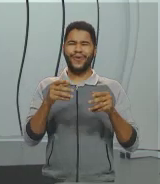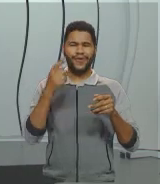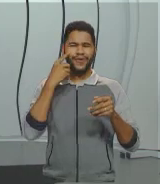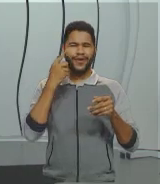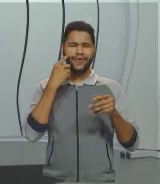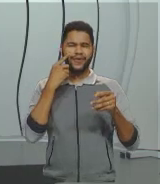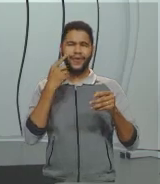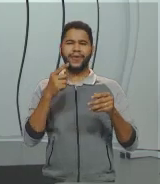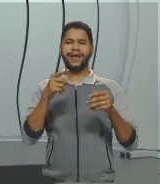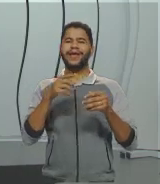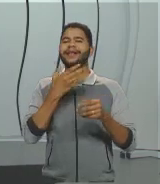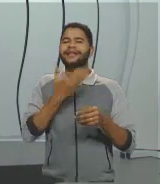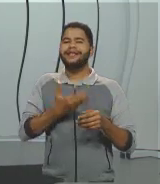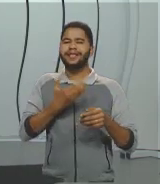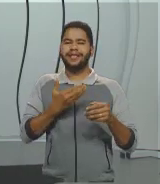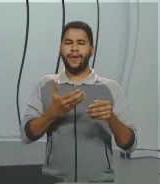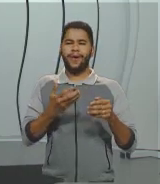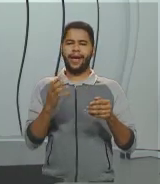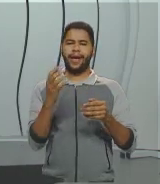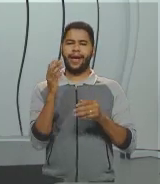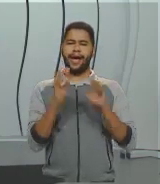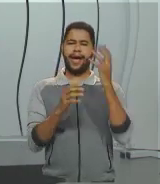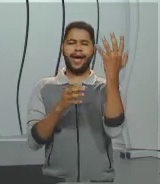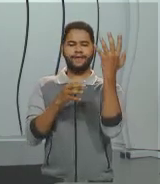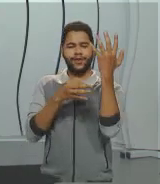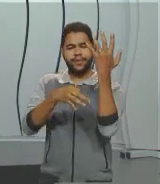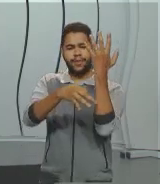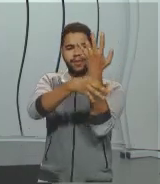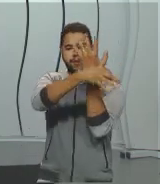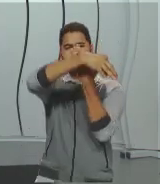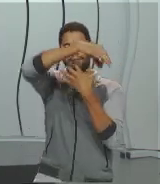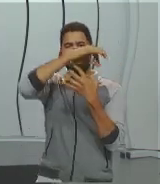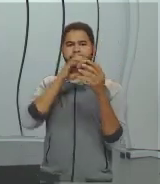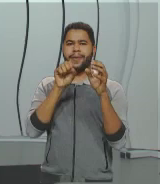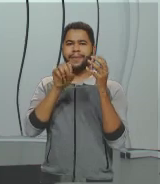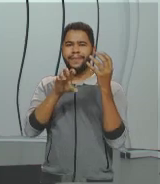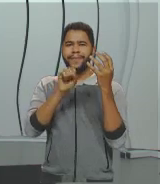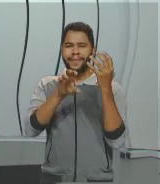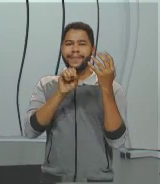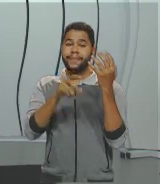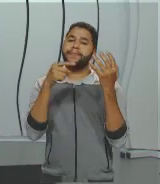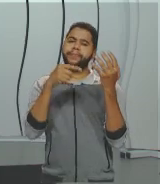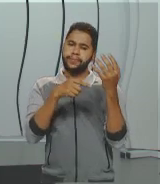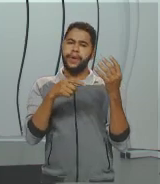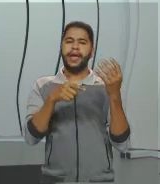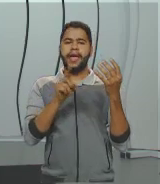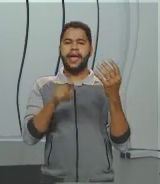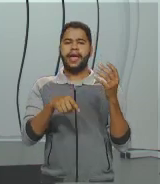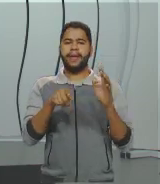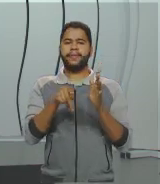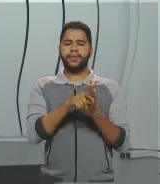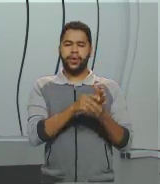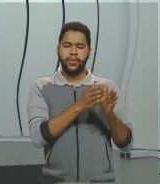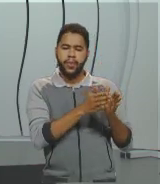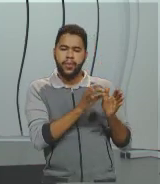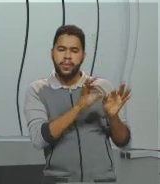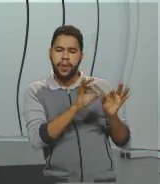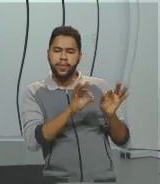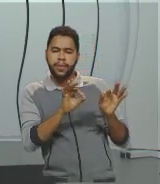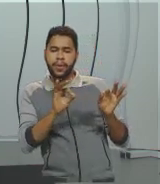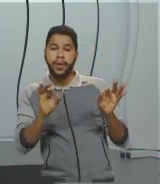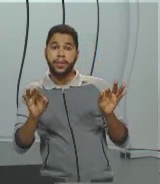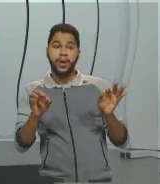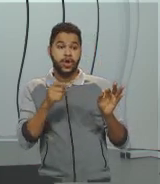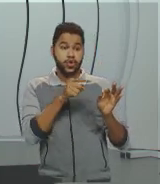E na ligação em série, na associação em série, esses resistores, um depende do outro para